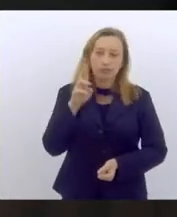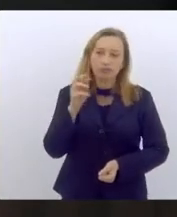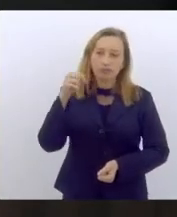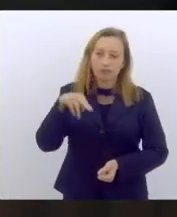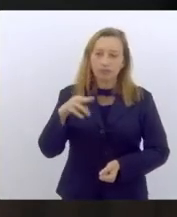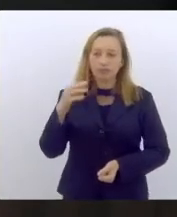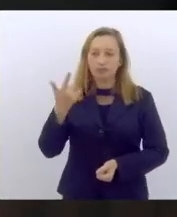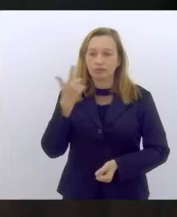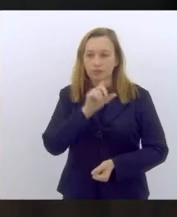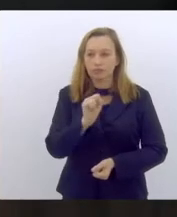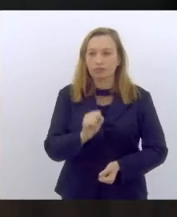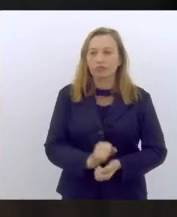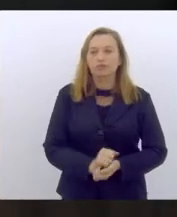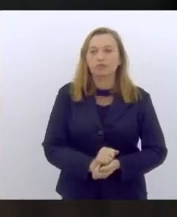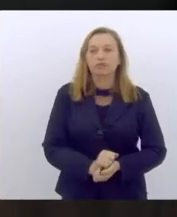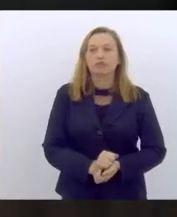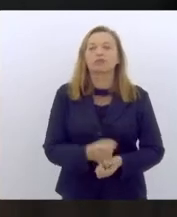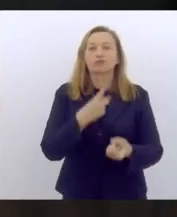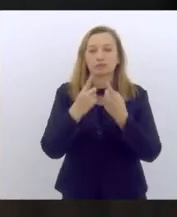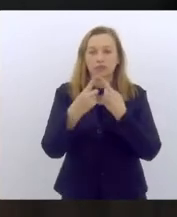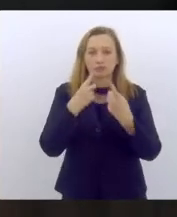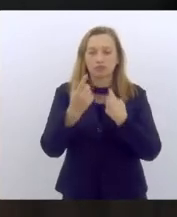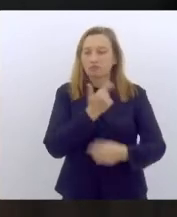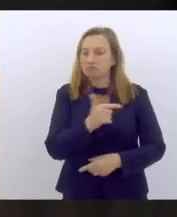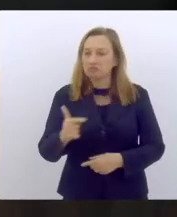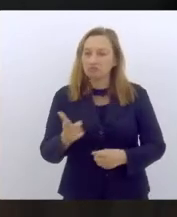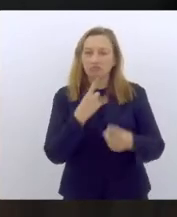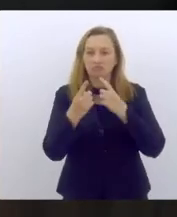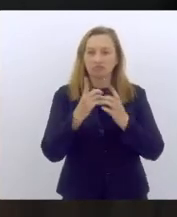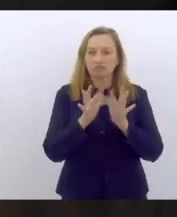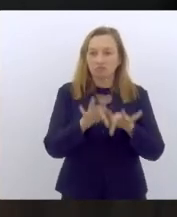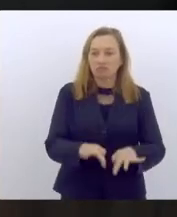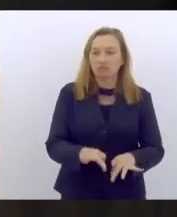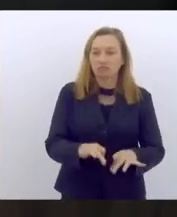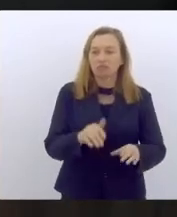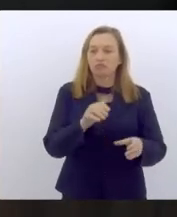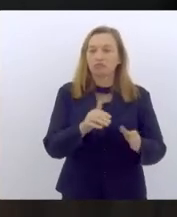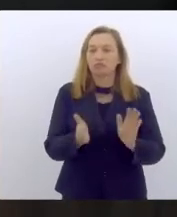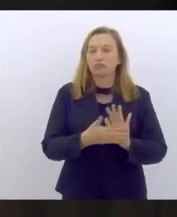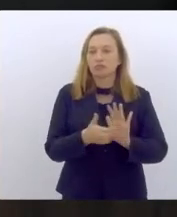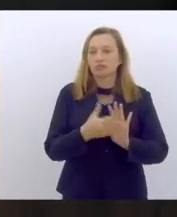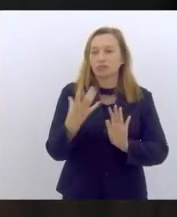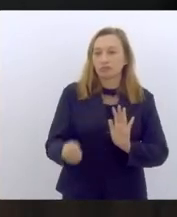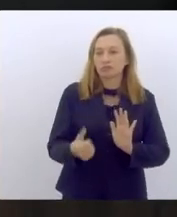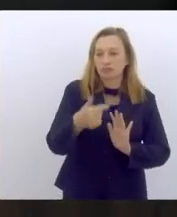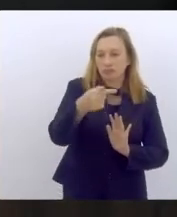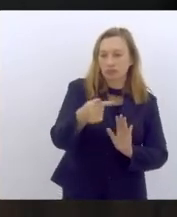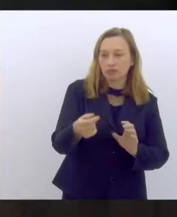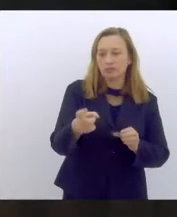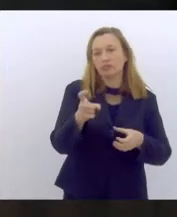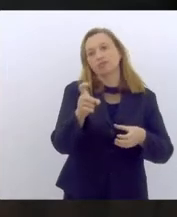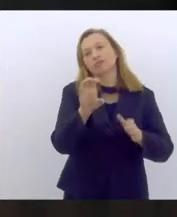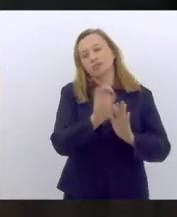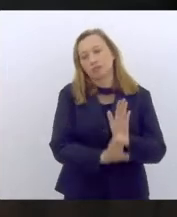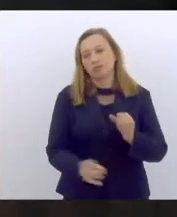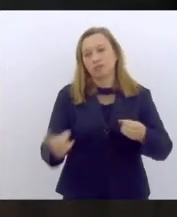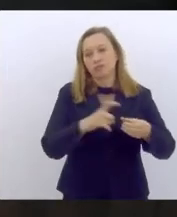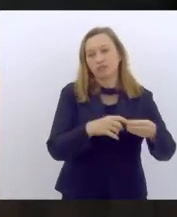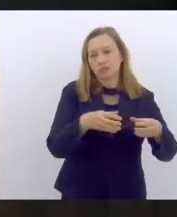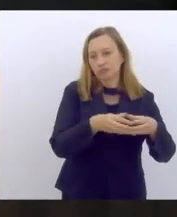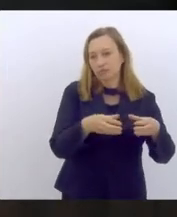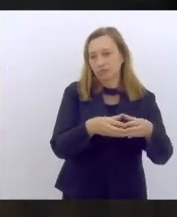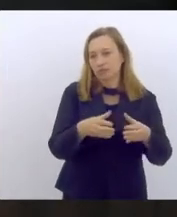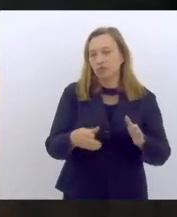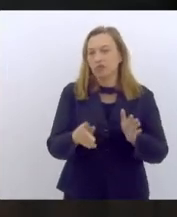sorte os pareceres emitido em discussão não há vendo que aquele discutir se era da discussão apresente proposta recebeu sete emendas retorna às comissões